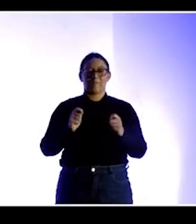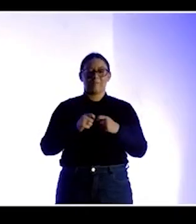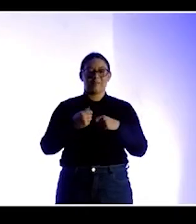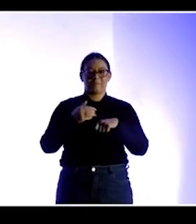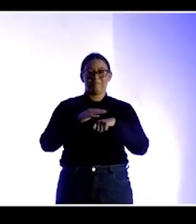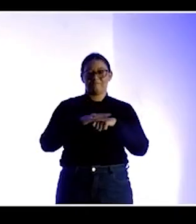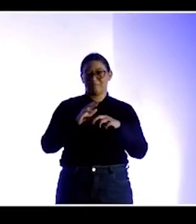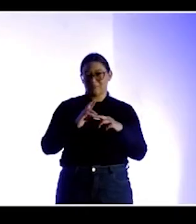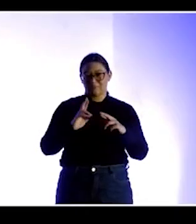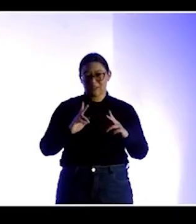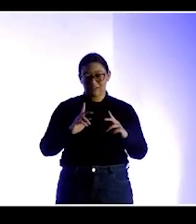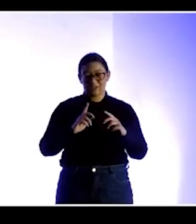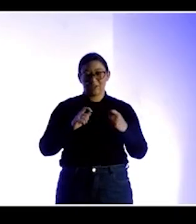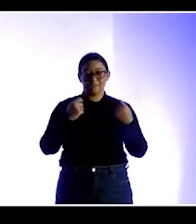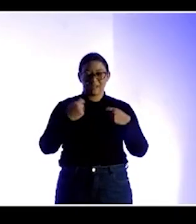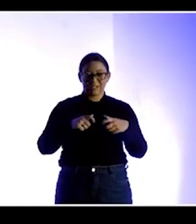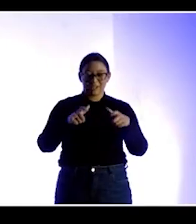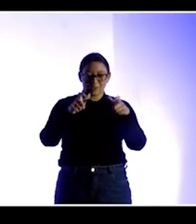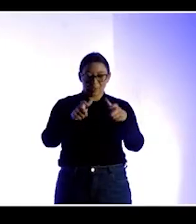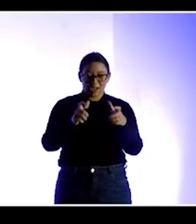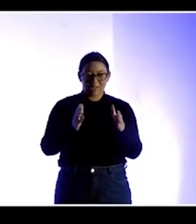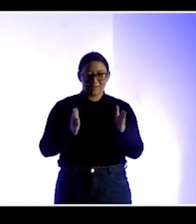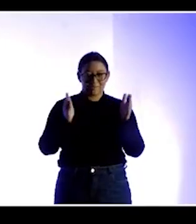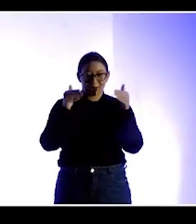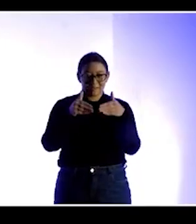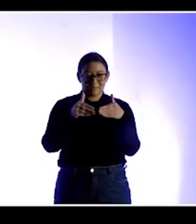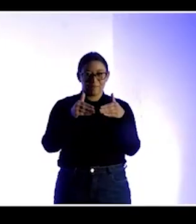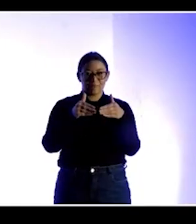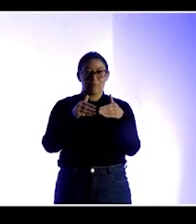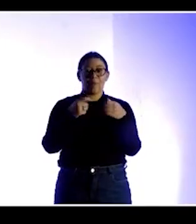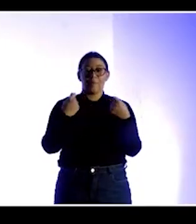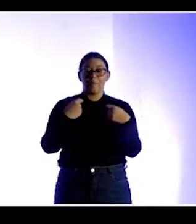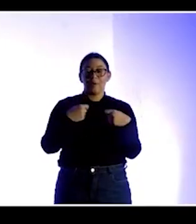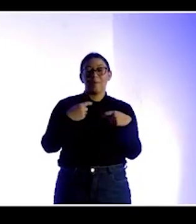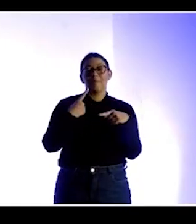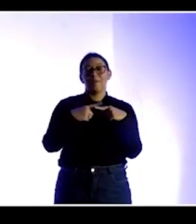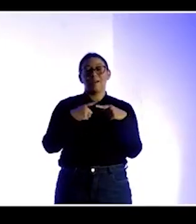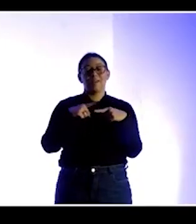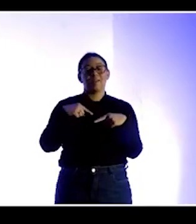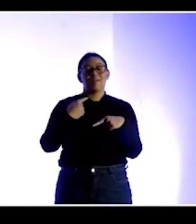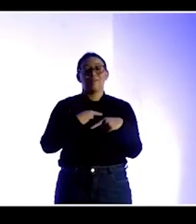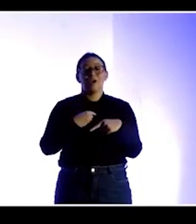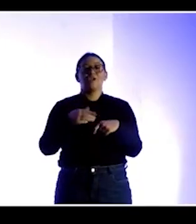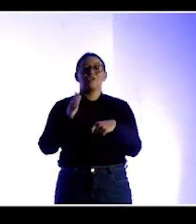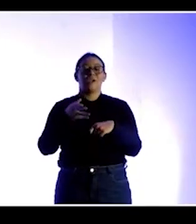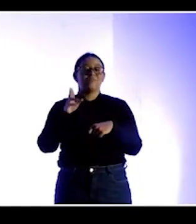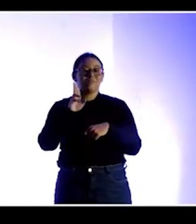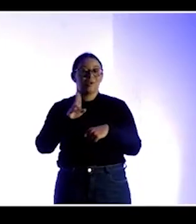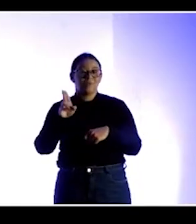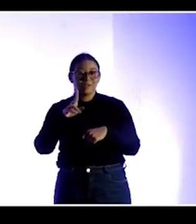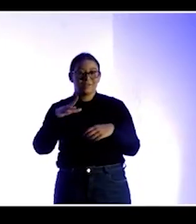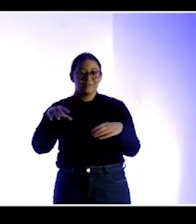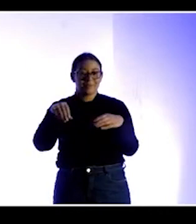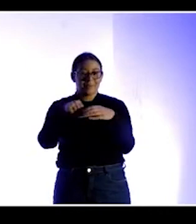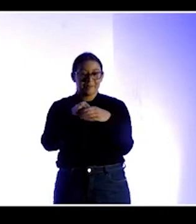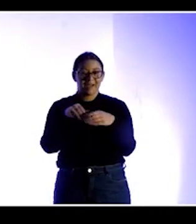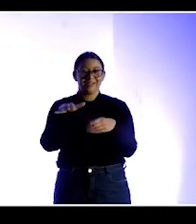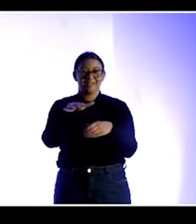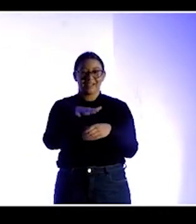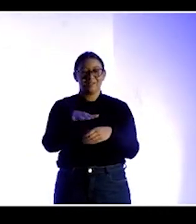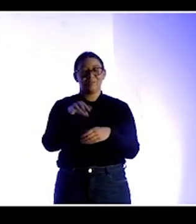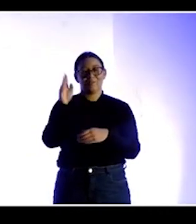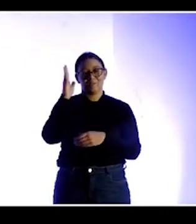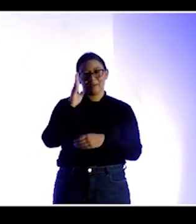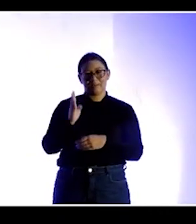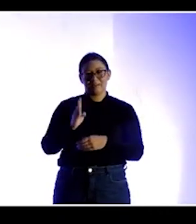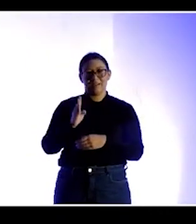Não vale. Não vale porque essa energia de Itaipu já está sendo usada por todos nós para outros objetivos. É parte da matriz elétrica brasileira.